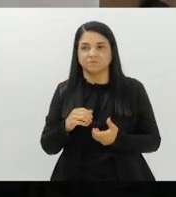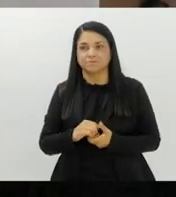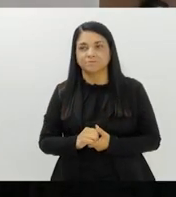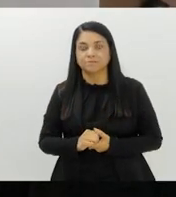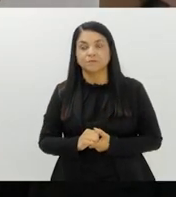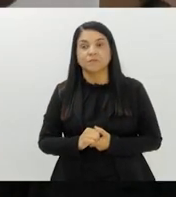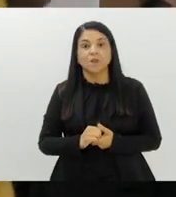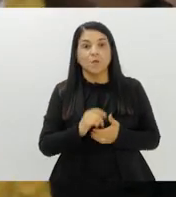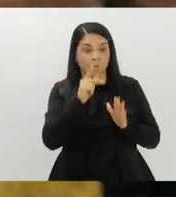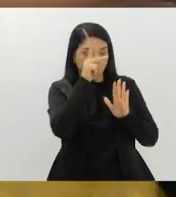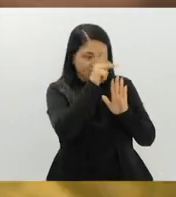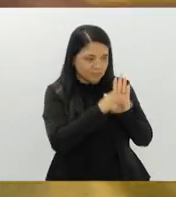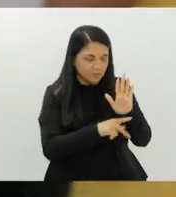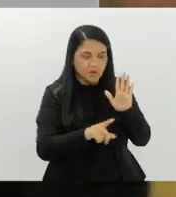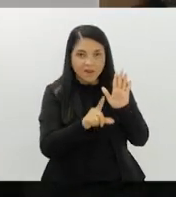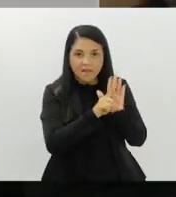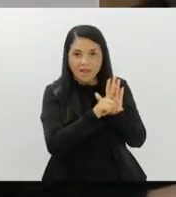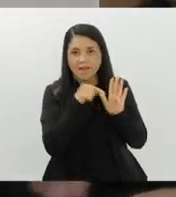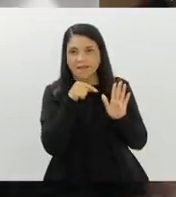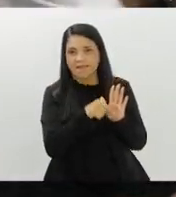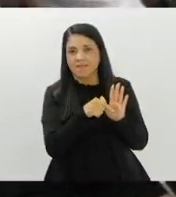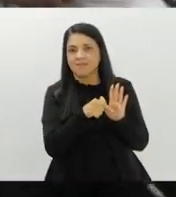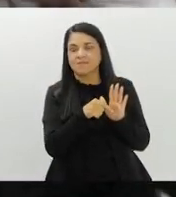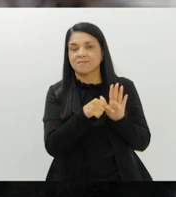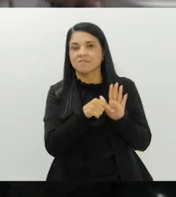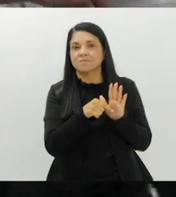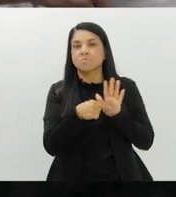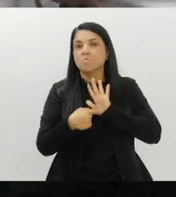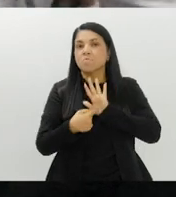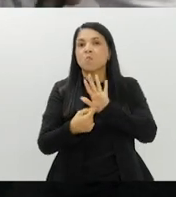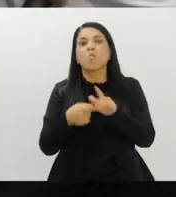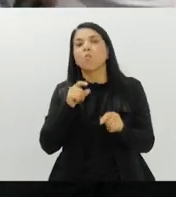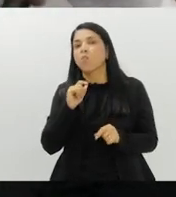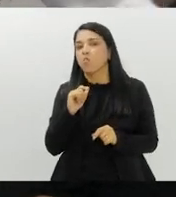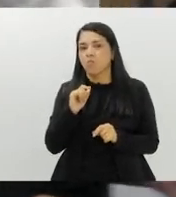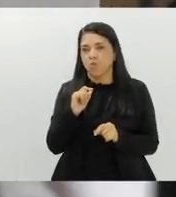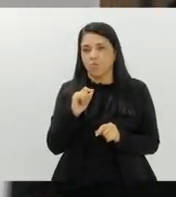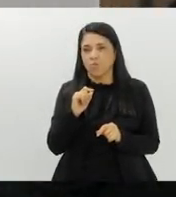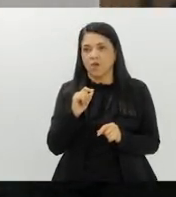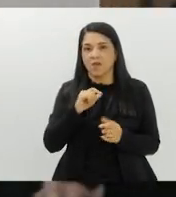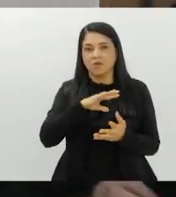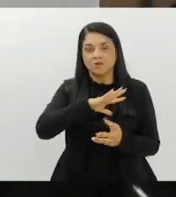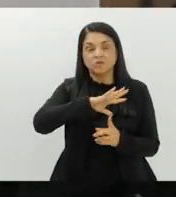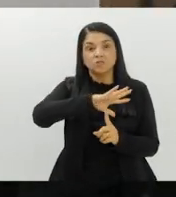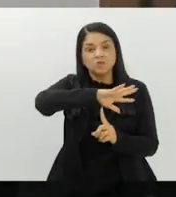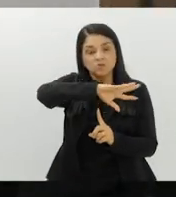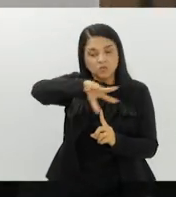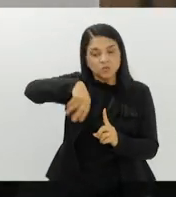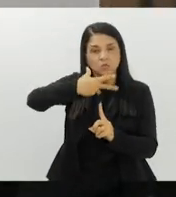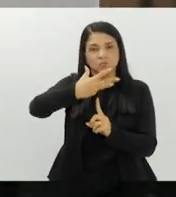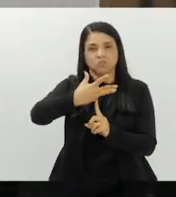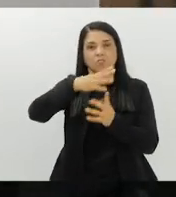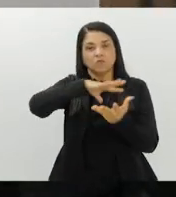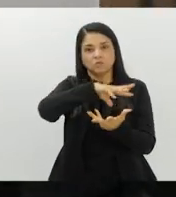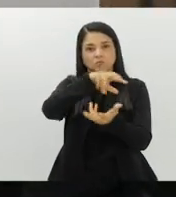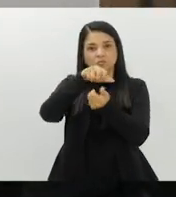esse projeto aí, ele vem trazendo justamente isso aí, ó, a sustentabilidade